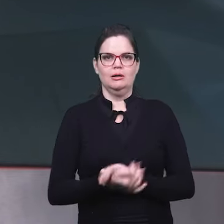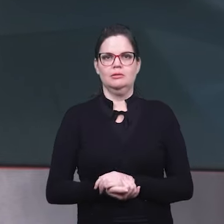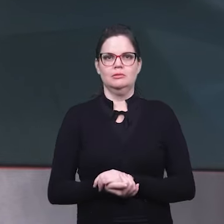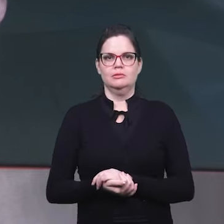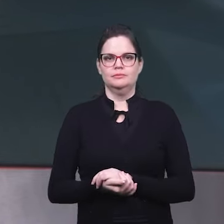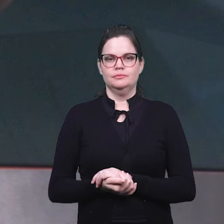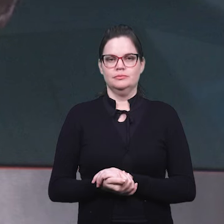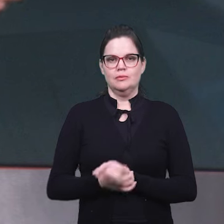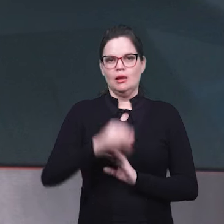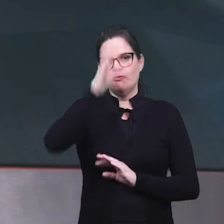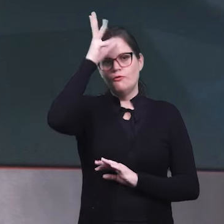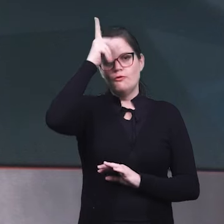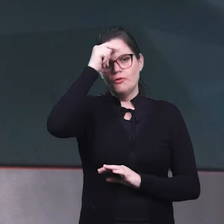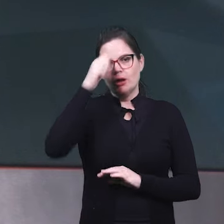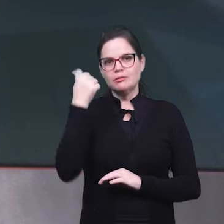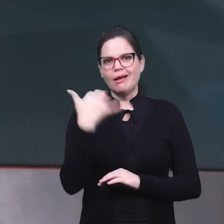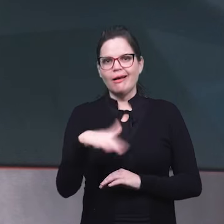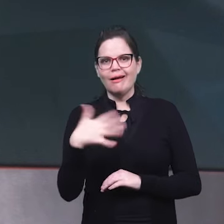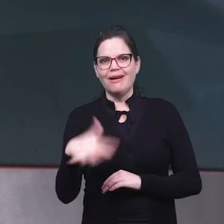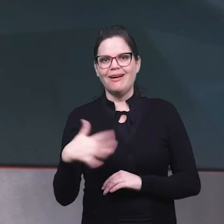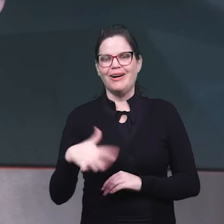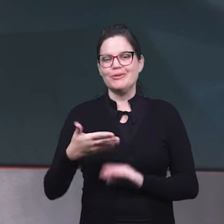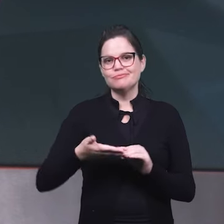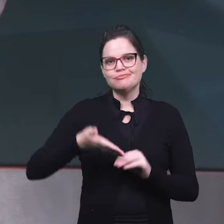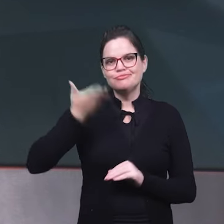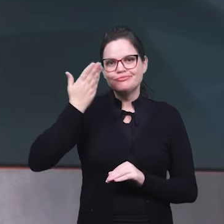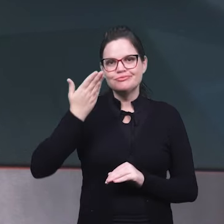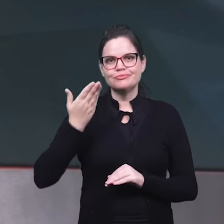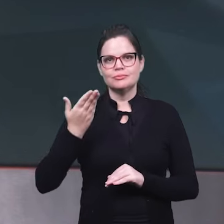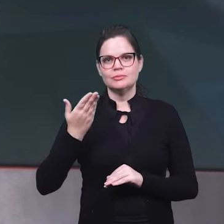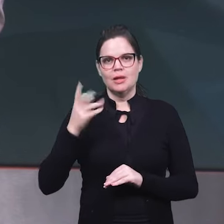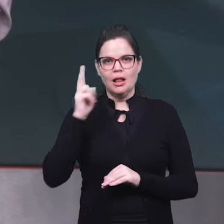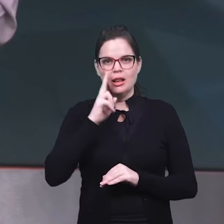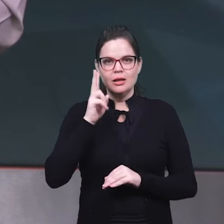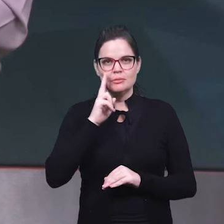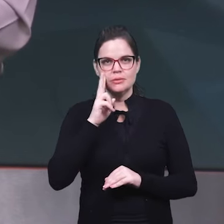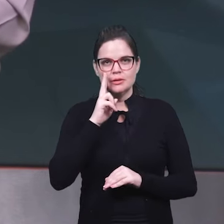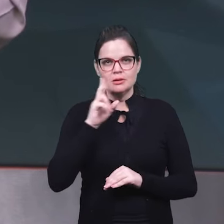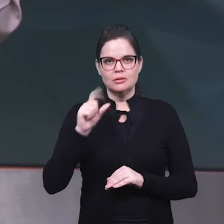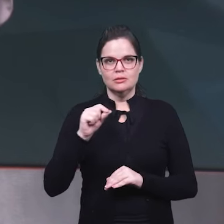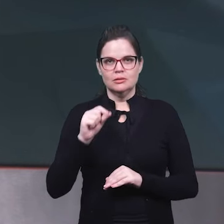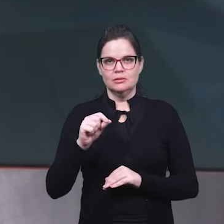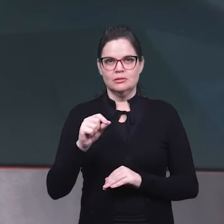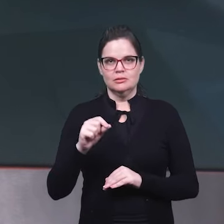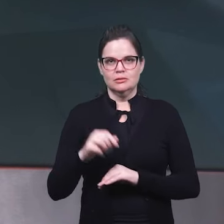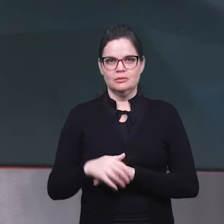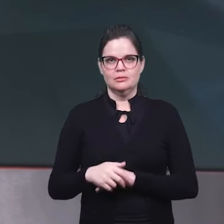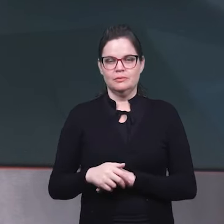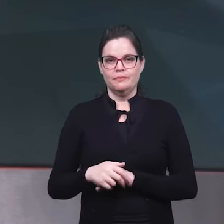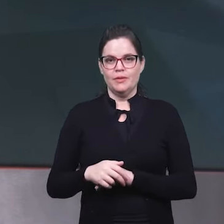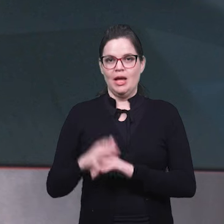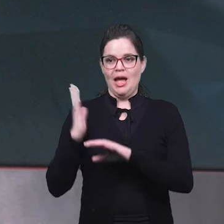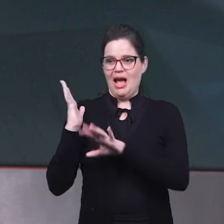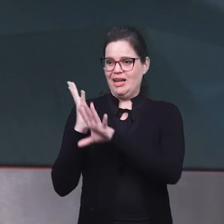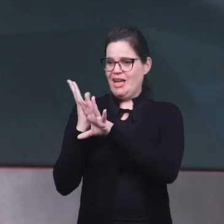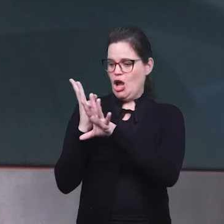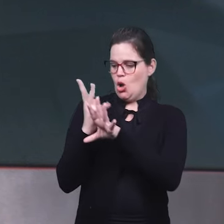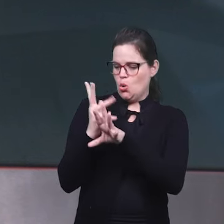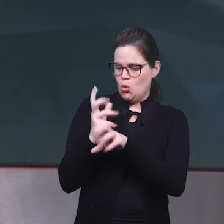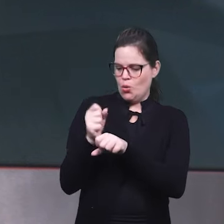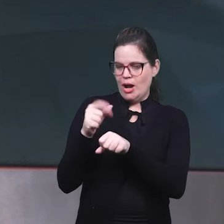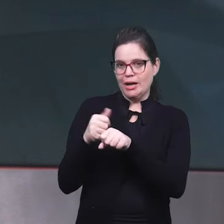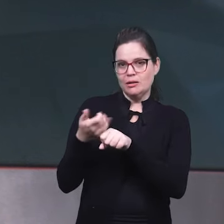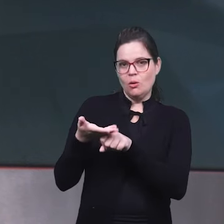frango, do carro, né? Quando você aumenta o preço de alguma coisa, aquele volume